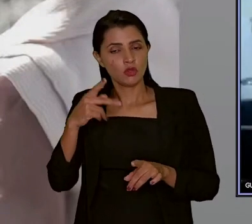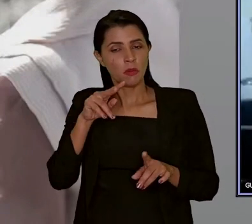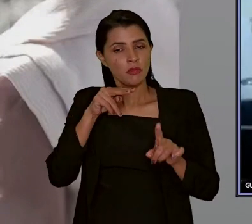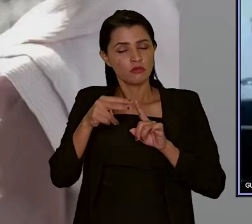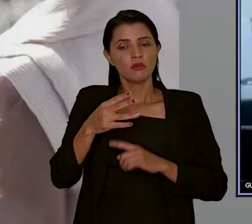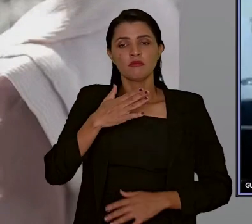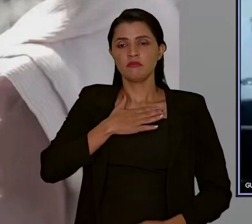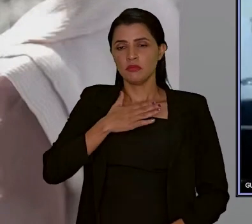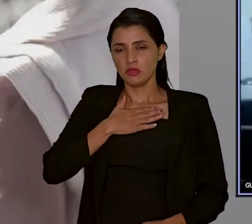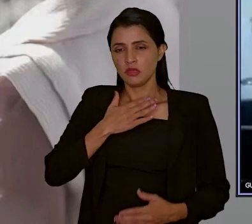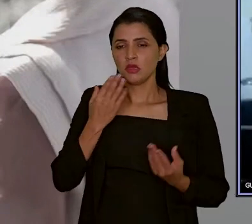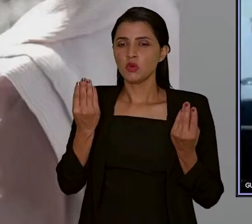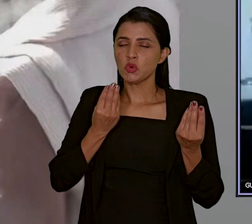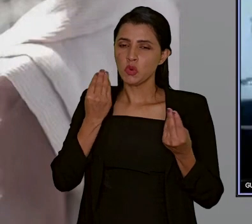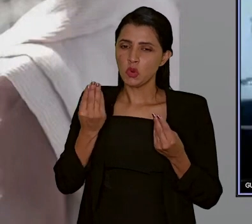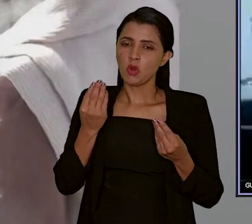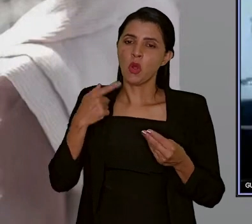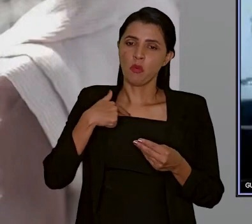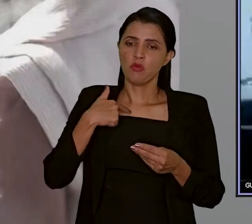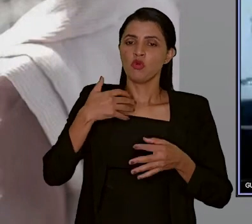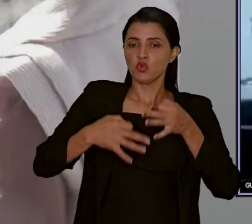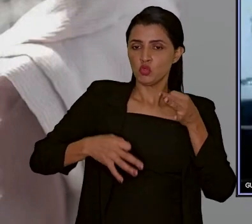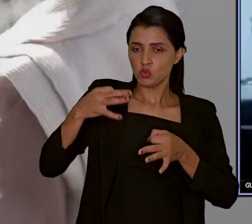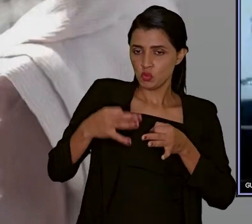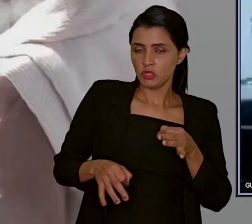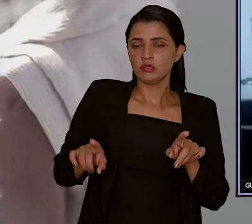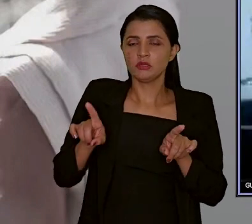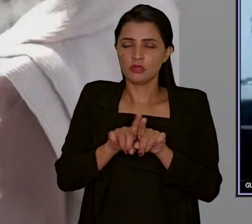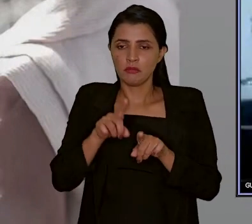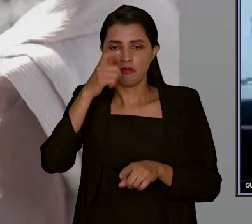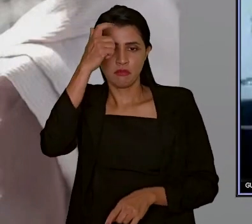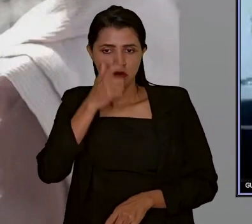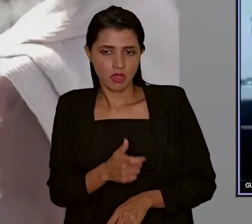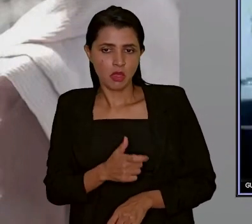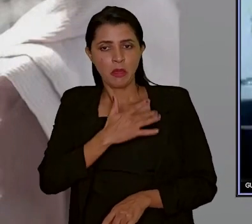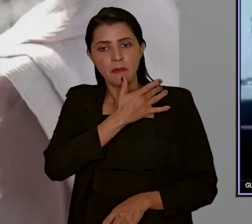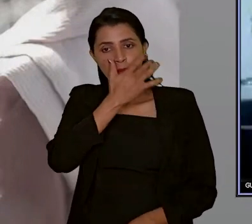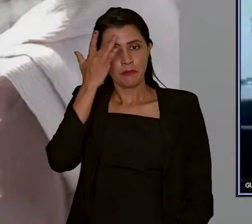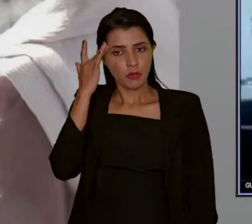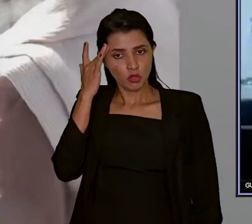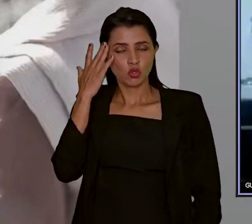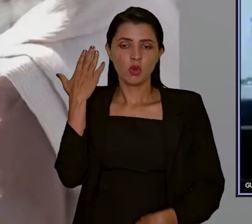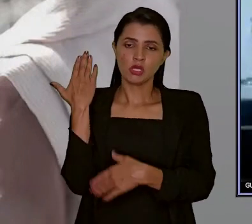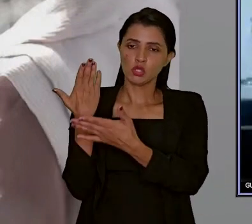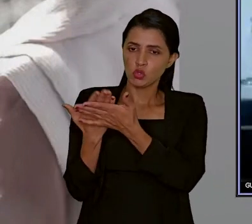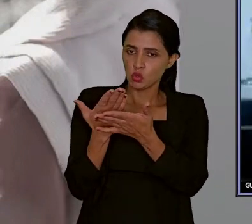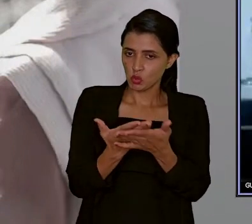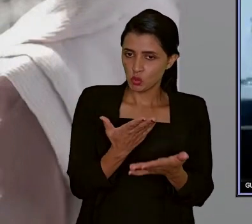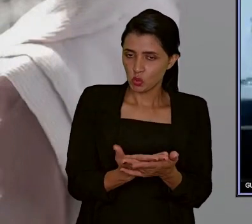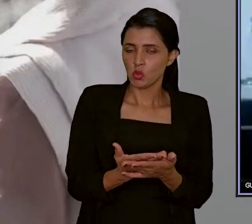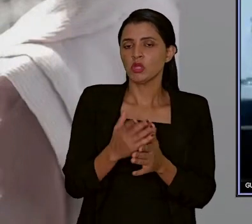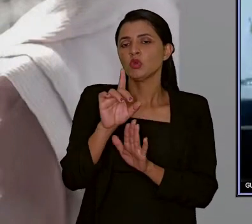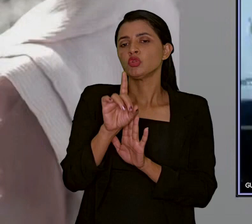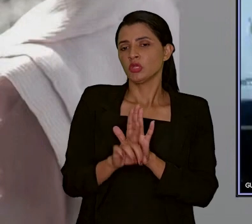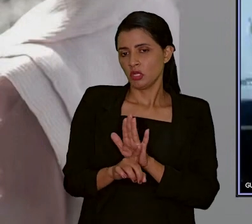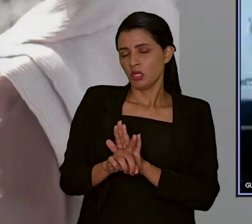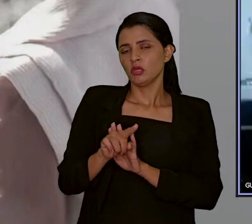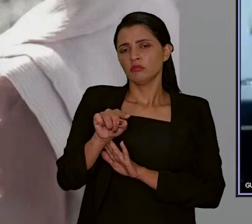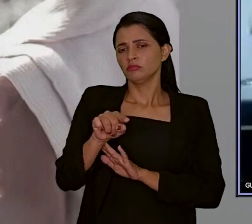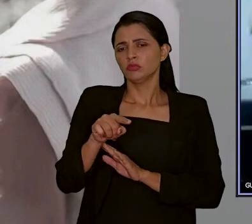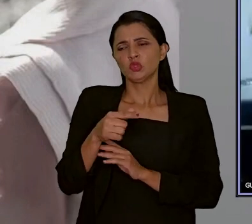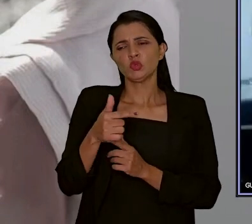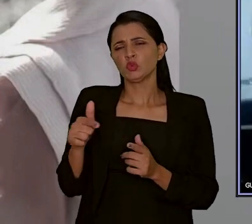como magistrado e, ao mesmo tempo, como alguém que estuda o direito, não há